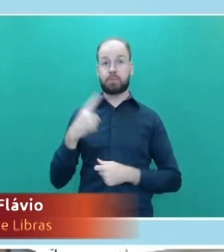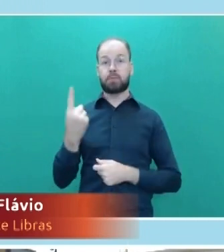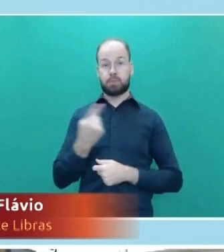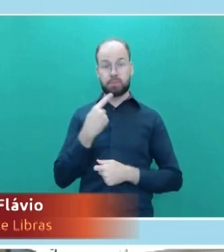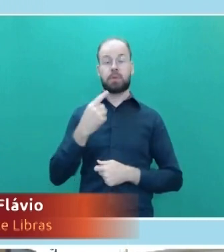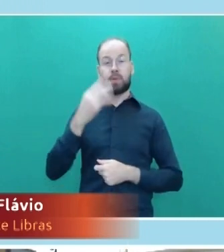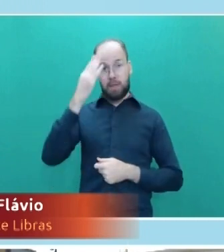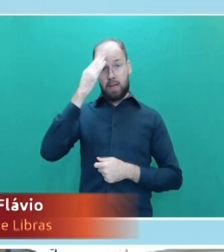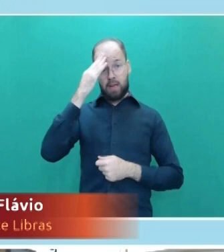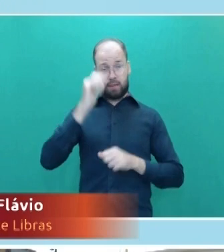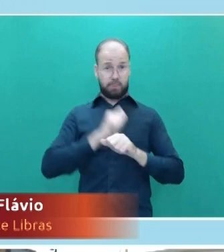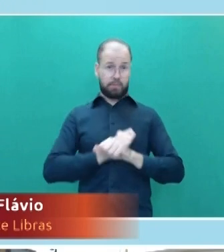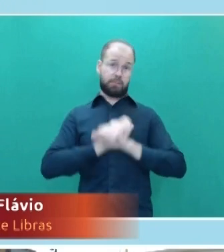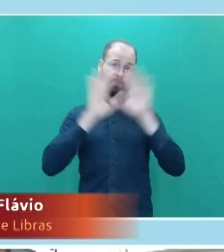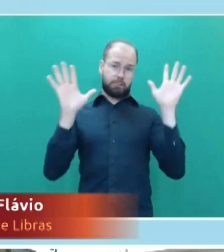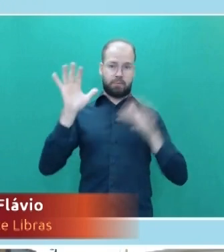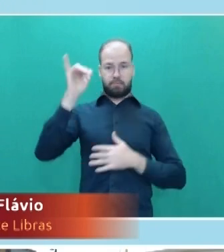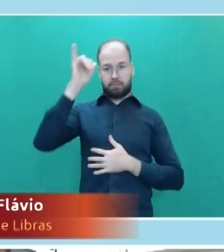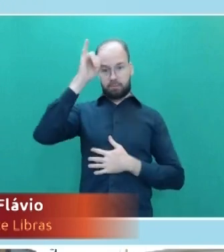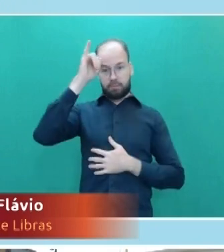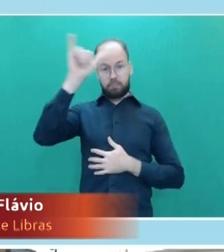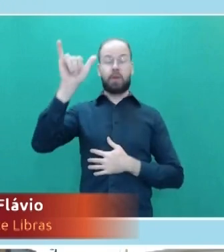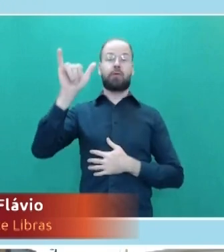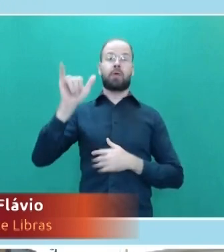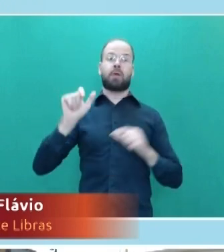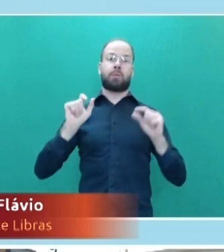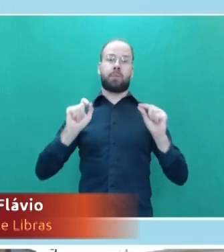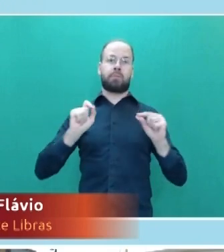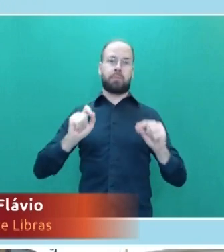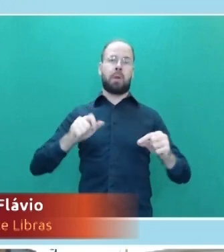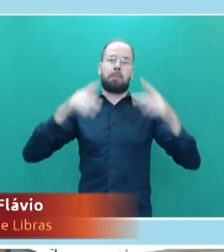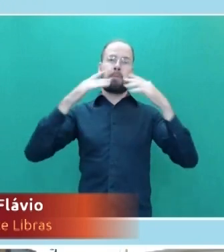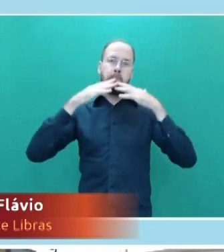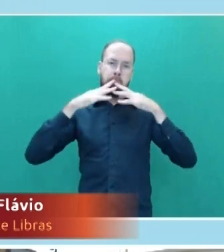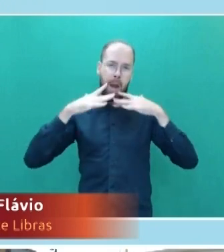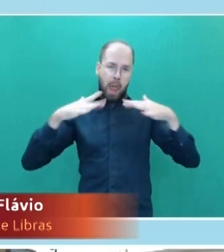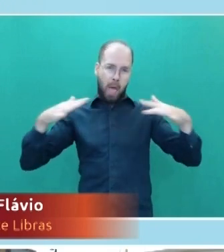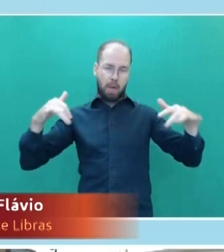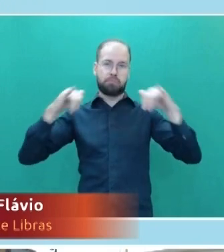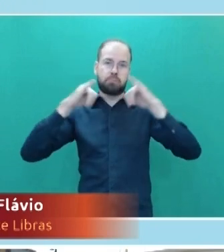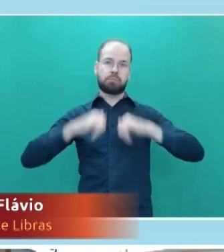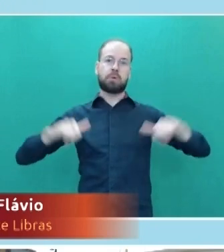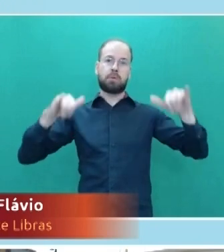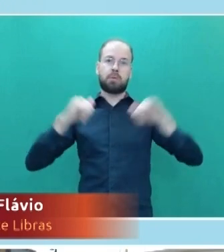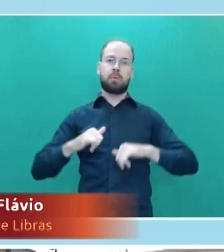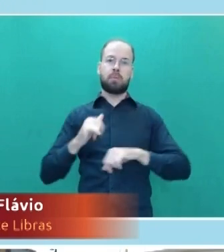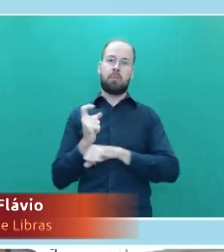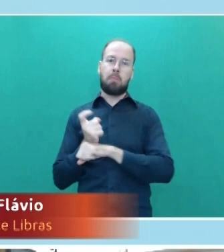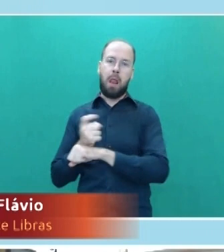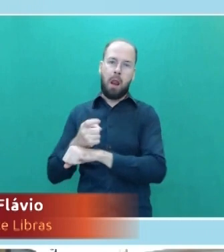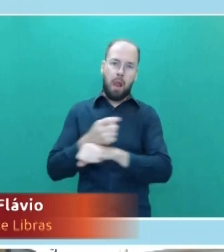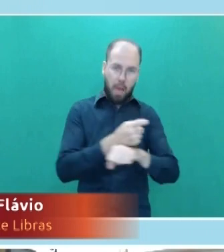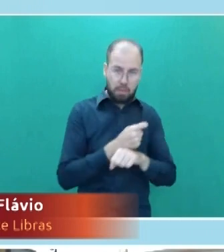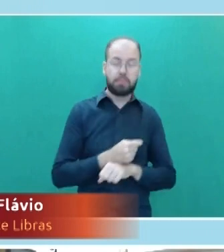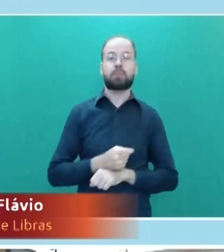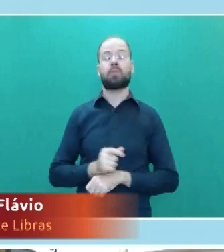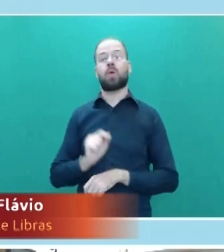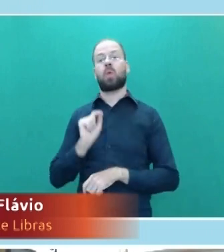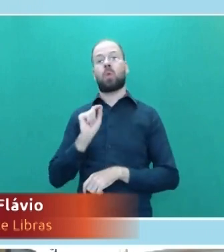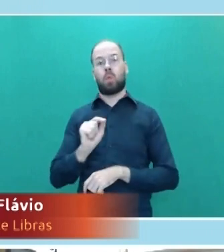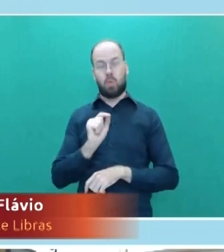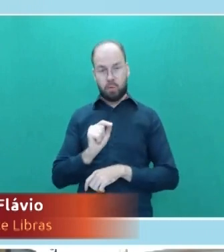bem claro para evitar as tão propagadas e difundidas fake news, é que essa quantidade